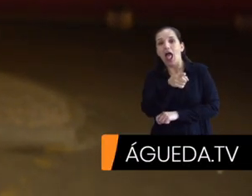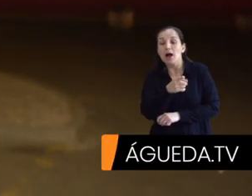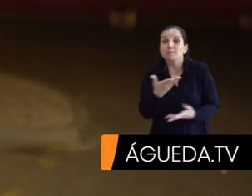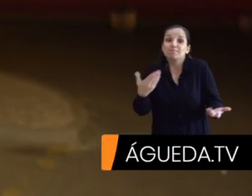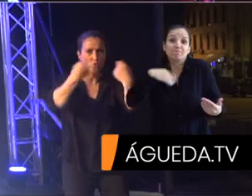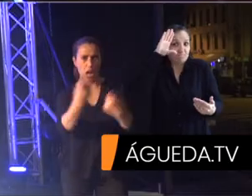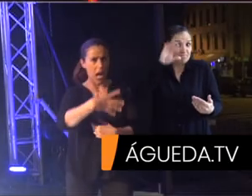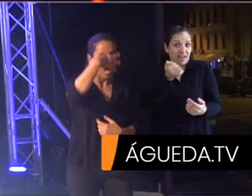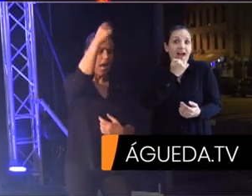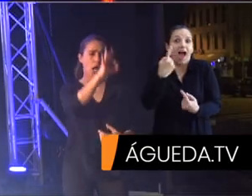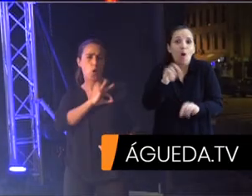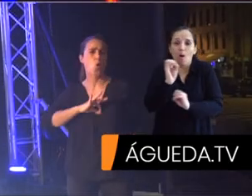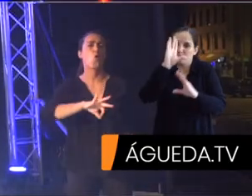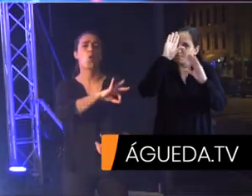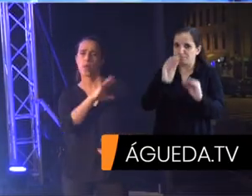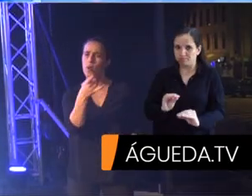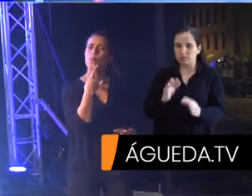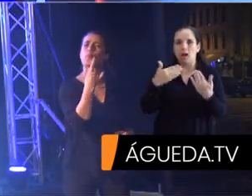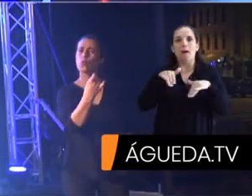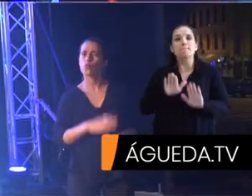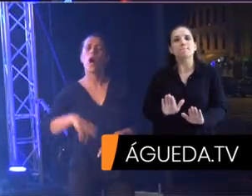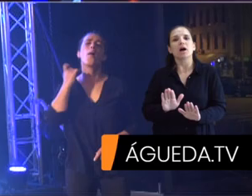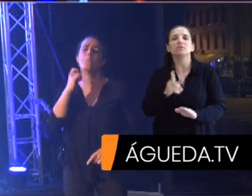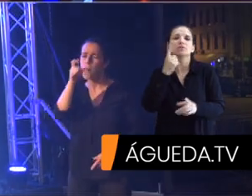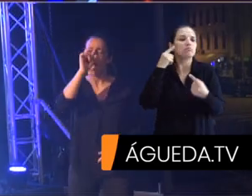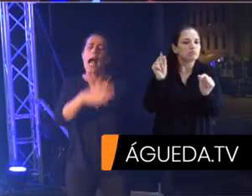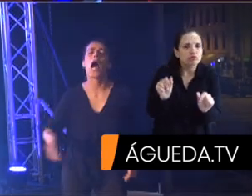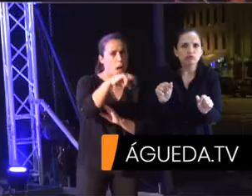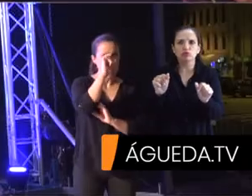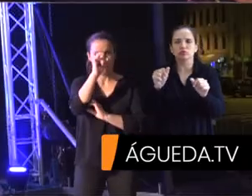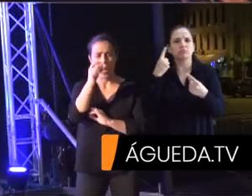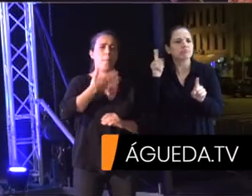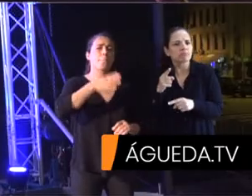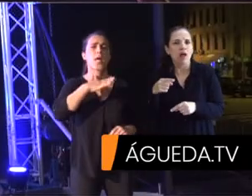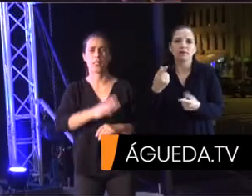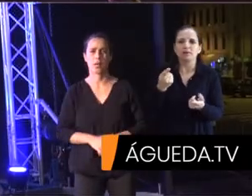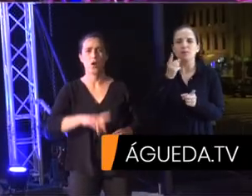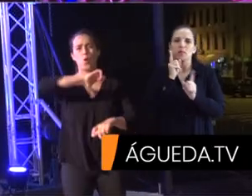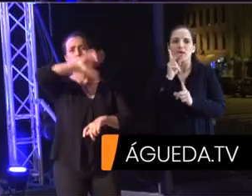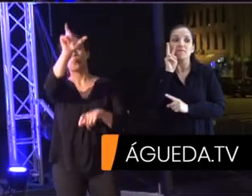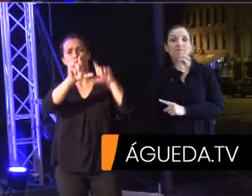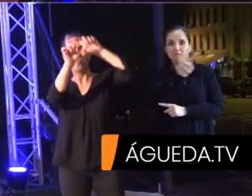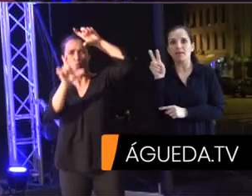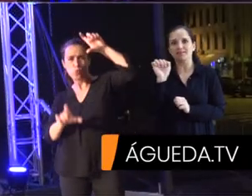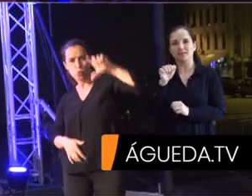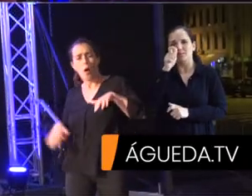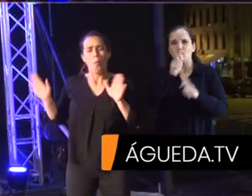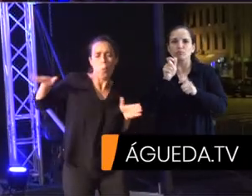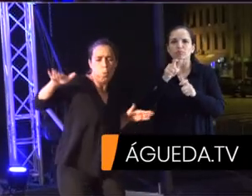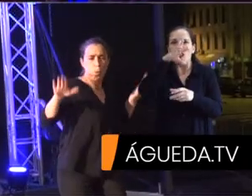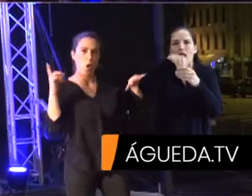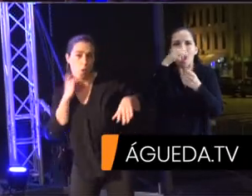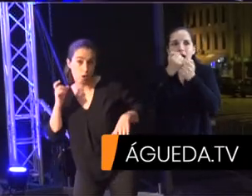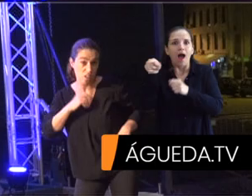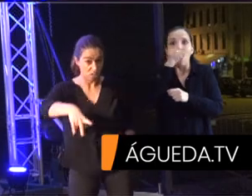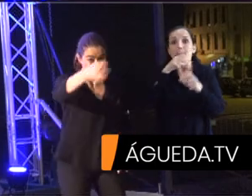não riram nada, se calhar foi um desastre. Mas uma pessoa meteu umas musiquinhas e tal e pronto. E dá para ver como as pessoas estão dentro